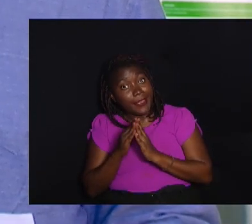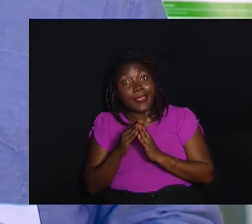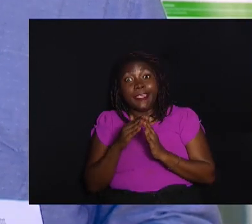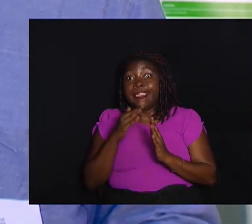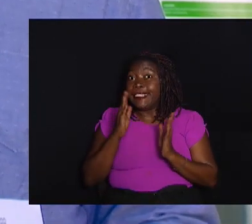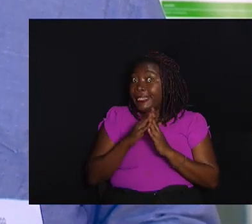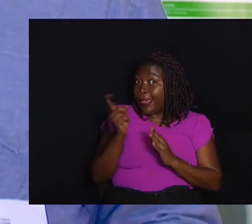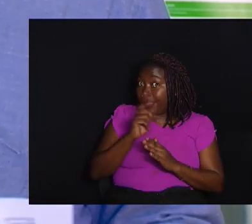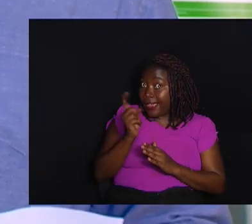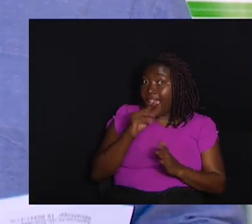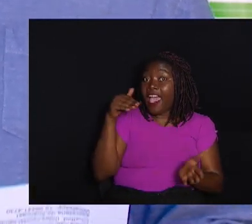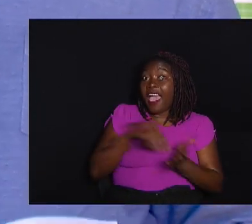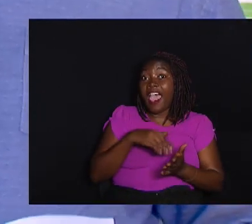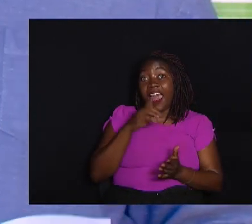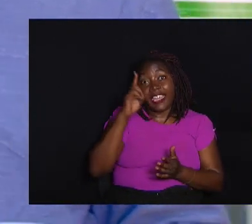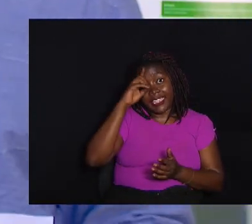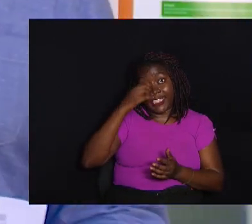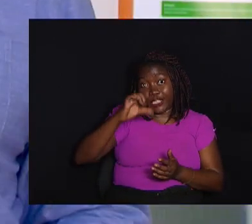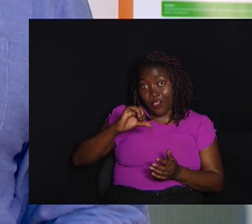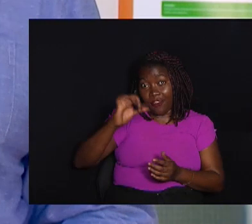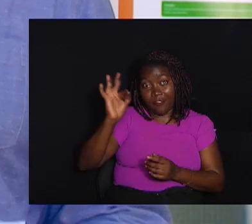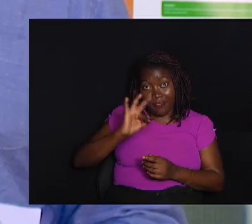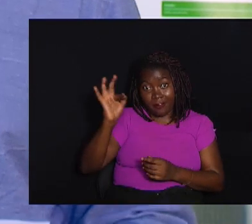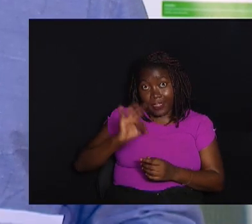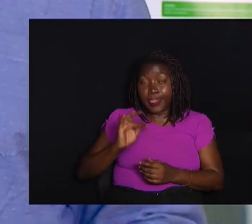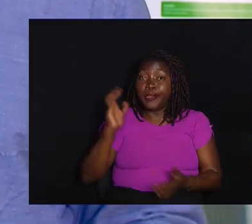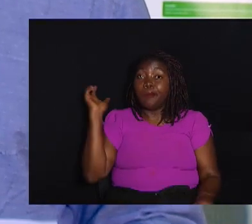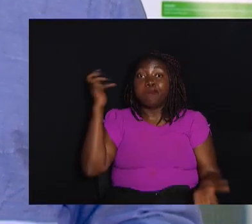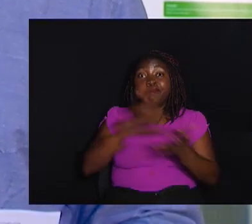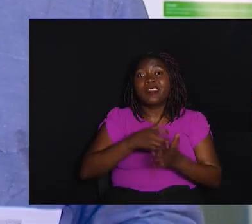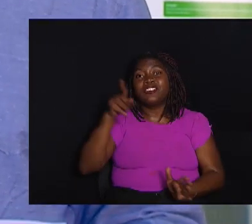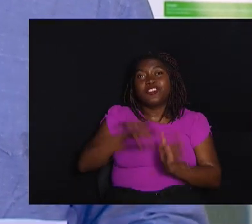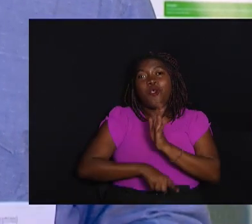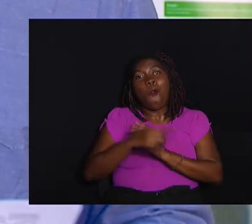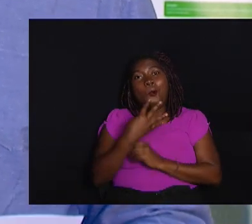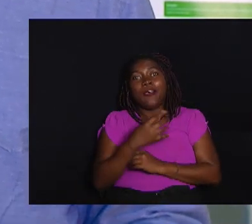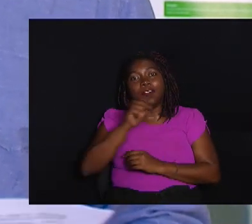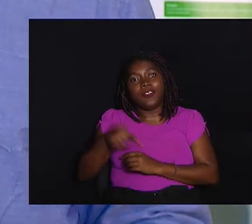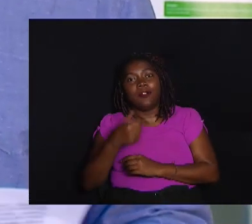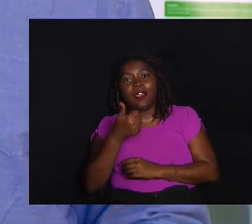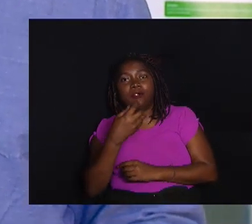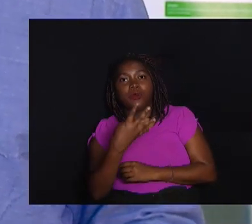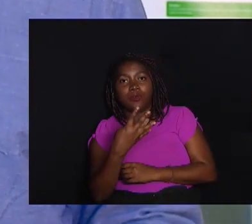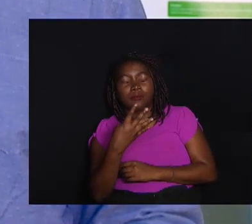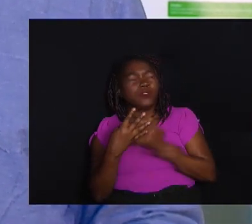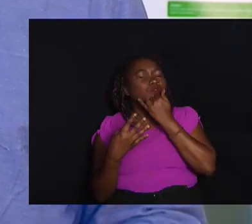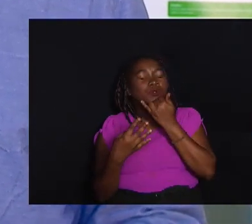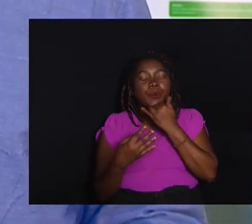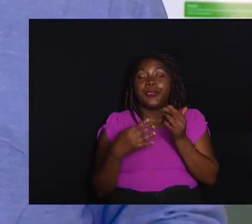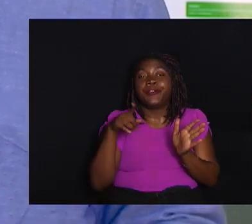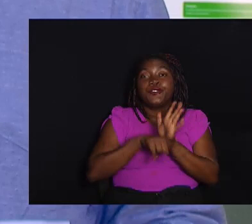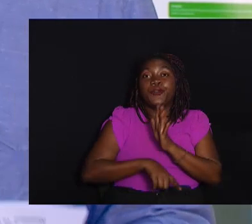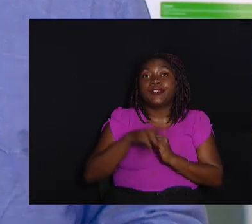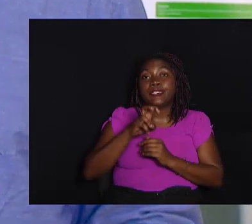fevereiro. E você pode pagar em parcela única com desconto de 4,14%, desculpe, com desconto de 5%,